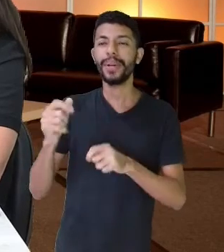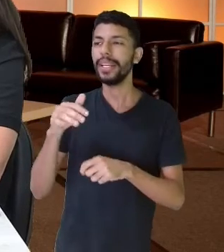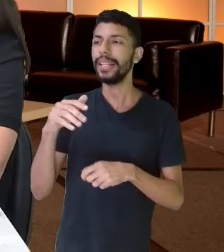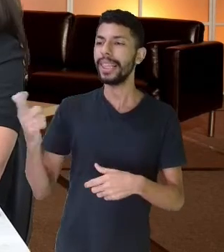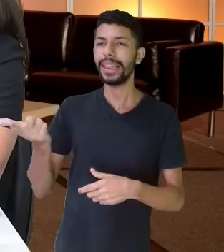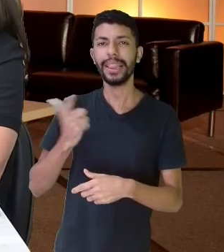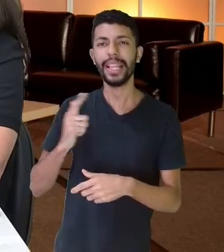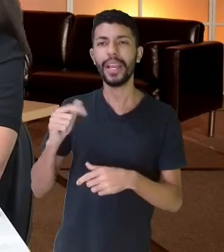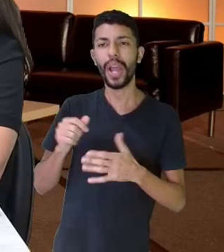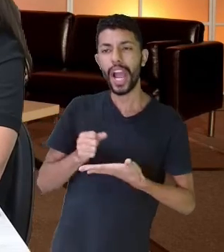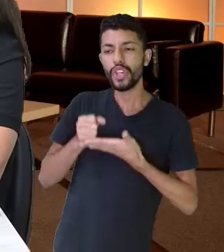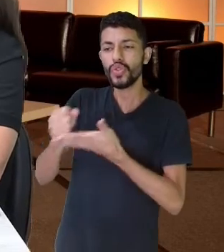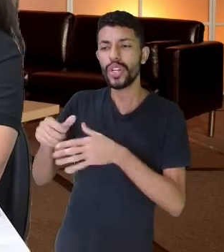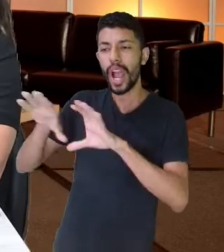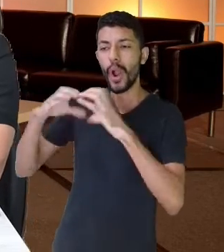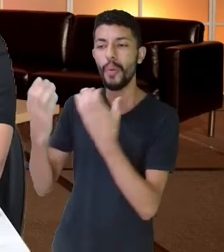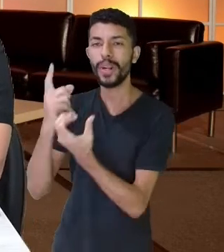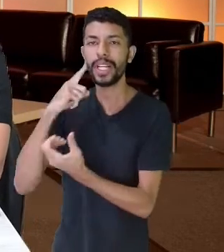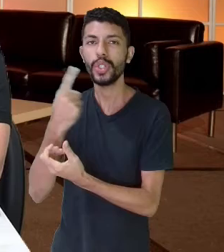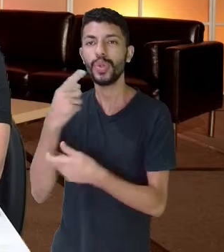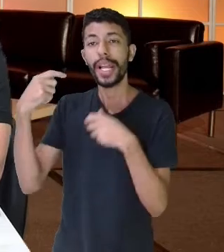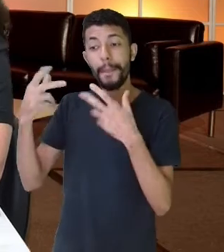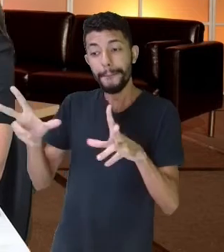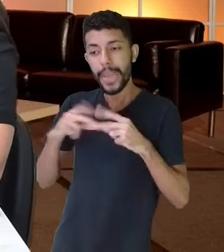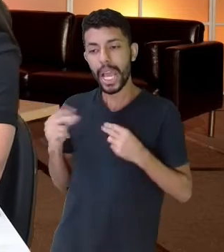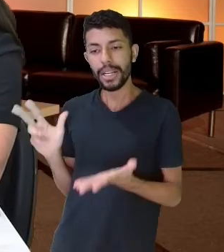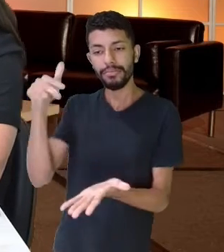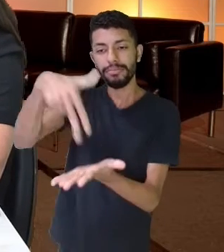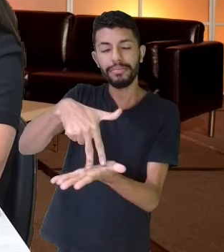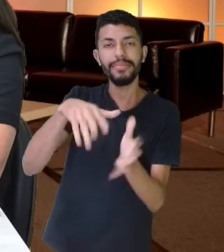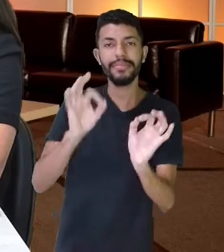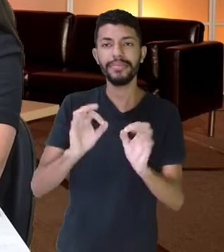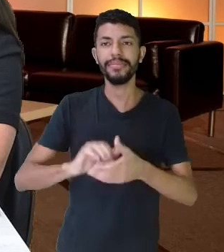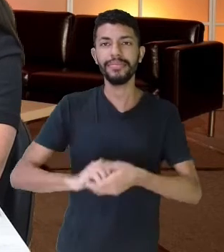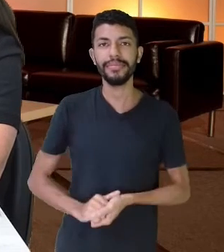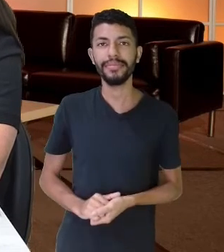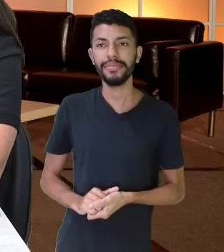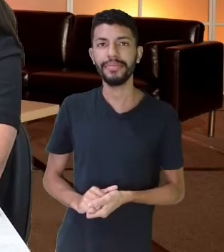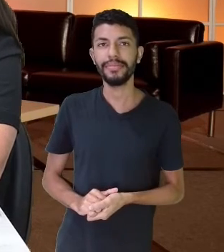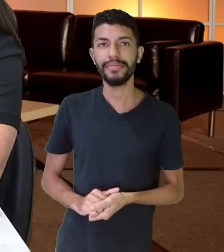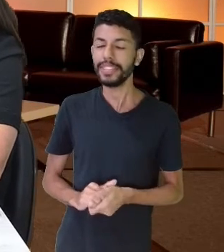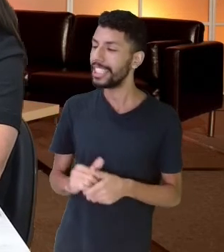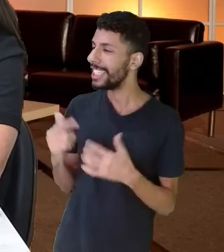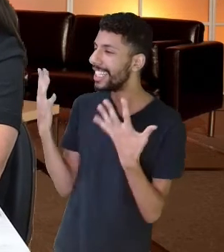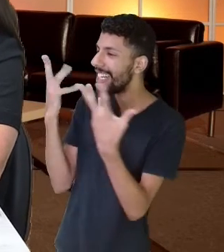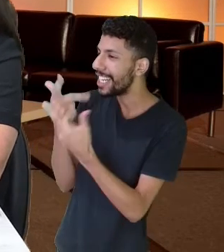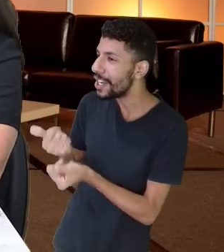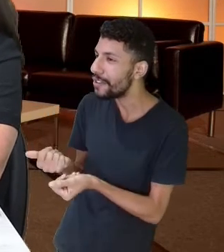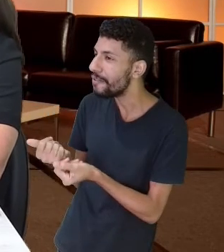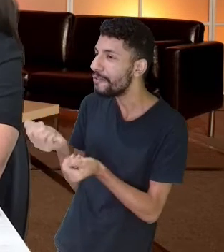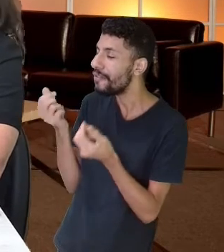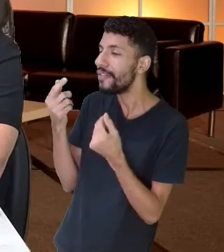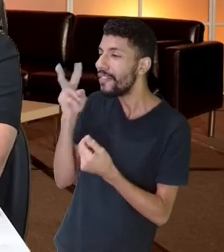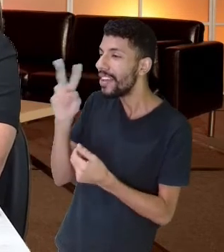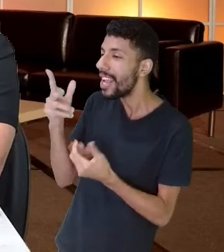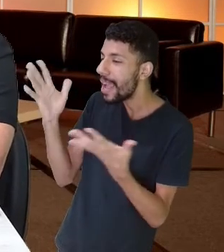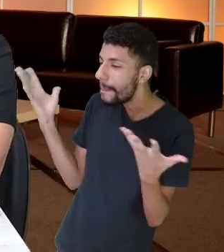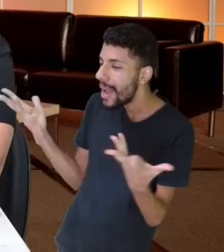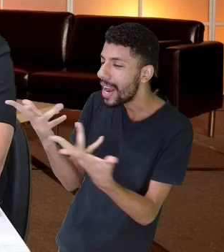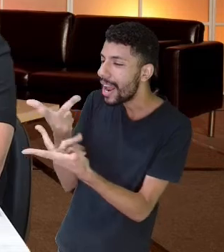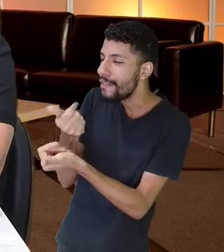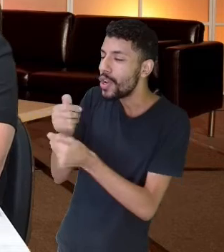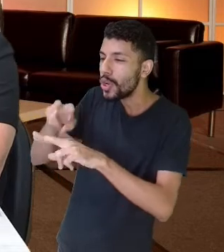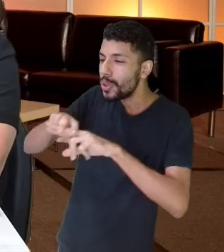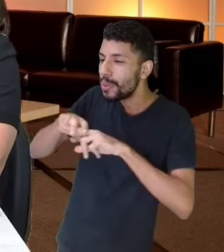comunidade surda merece ocupar. Lindo. Ouvir isso é maravilhoso, porque a educação